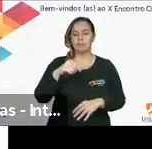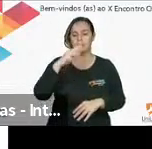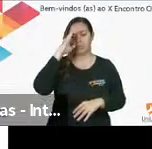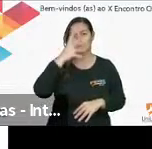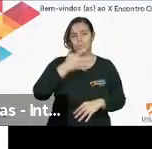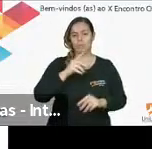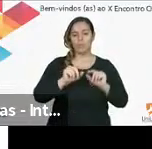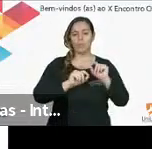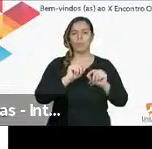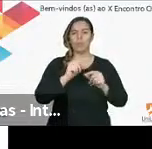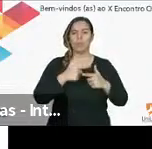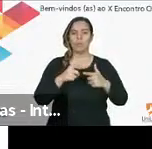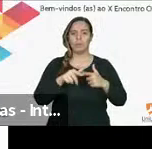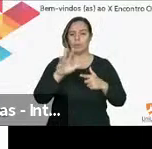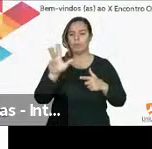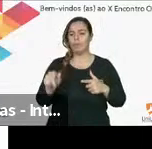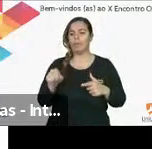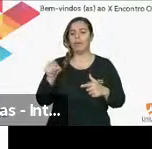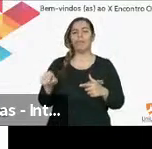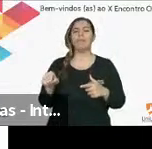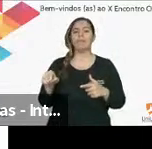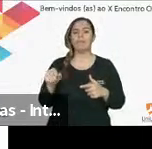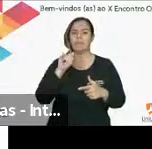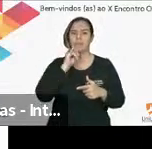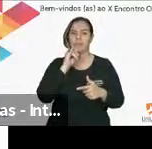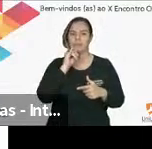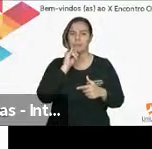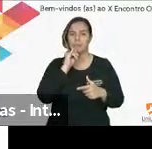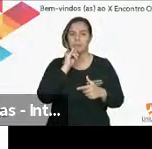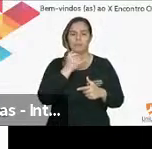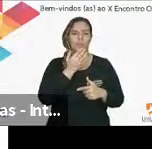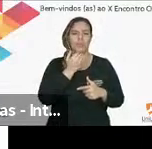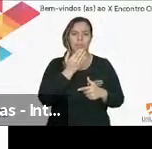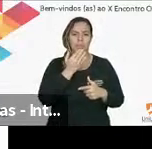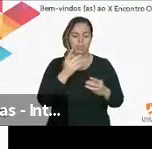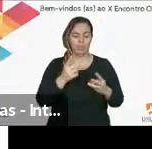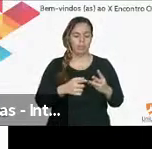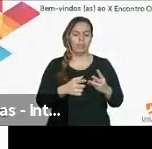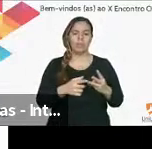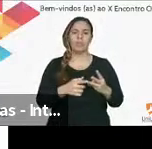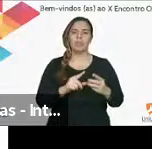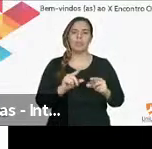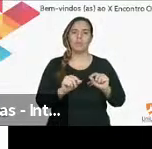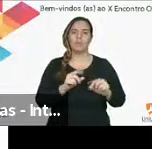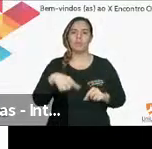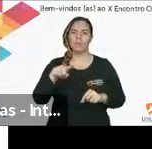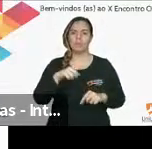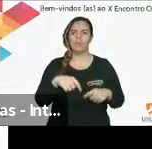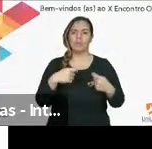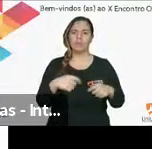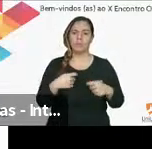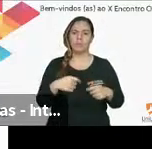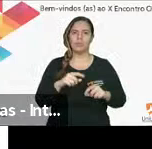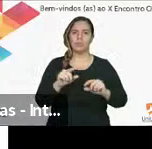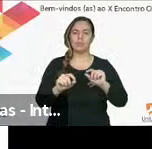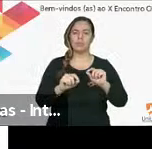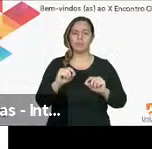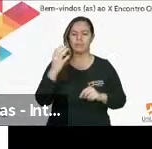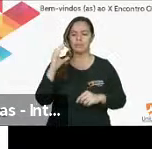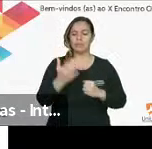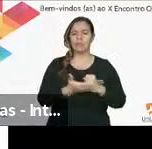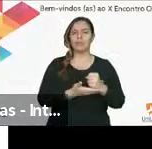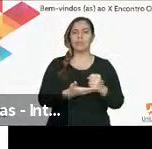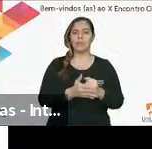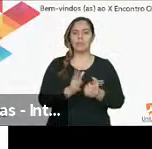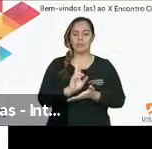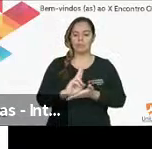o problema da África, por exemplo. Em terceiro lugar, é que nós precisamos de ciência básica, que as universidades